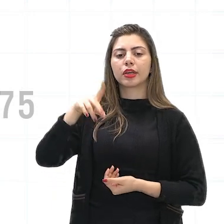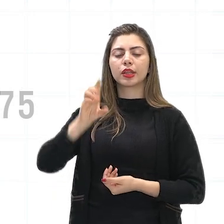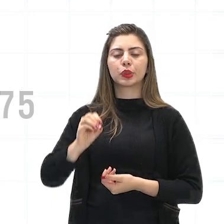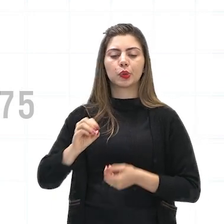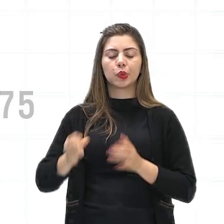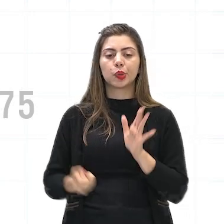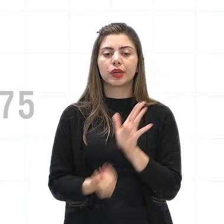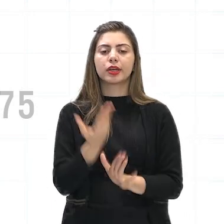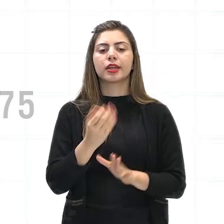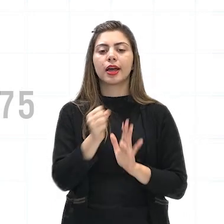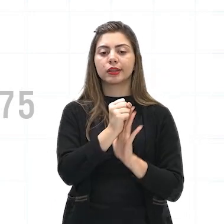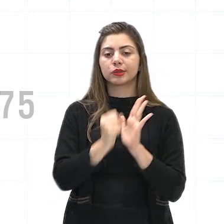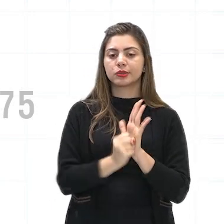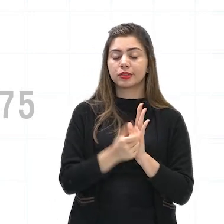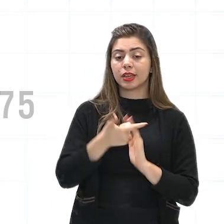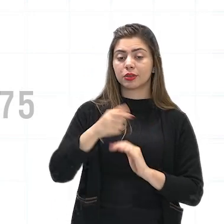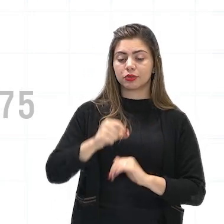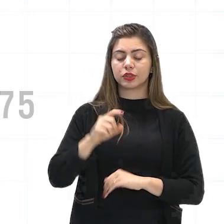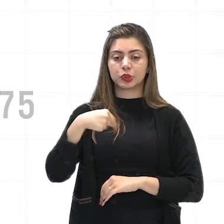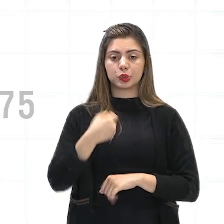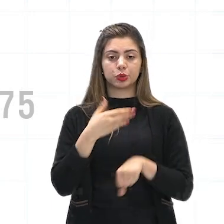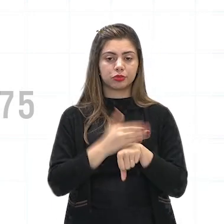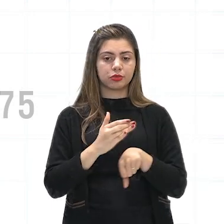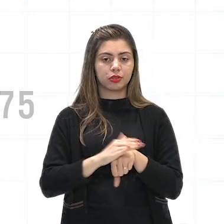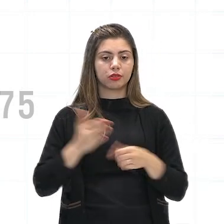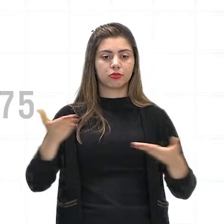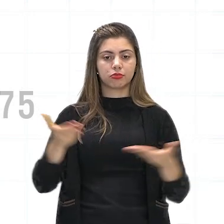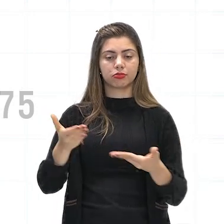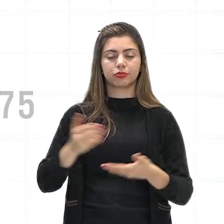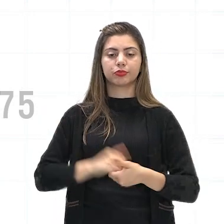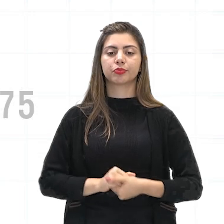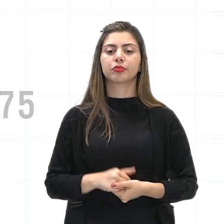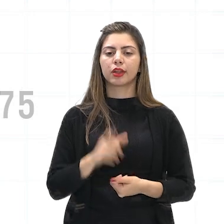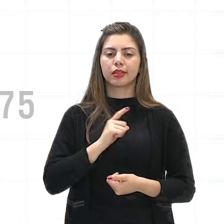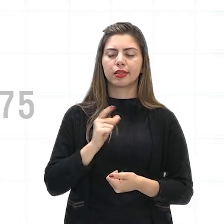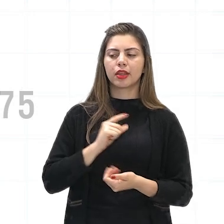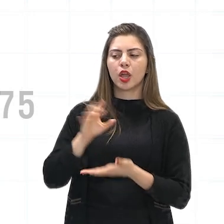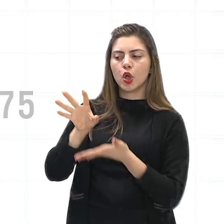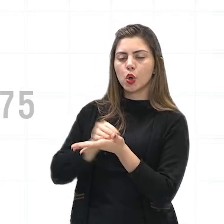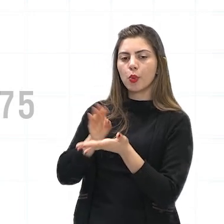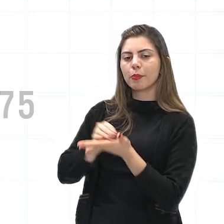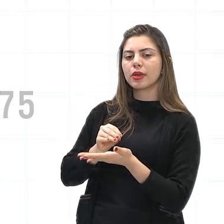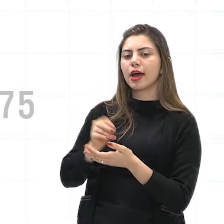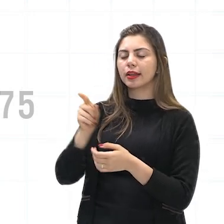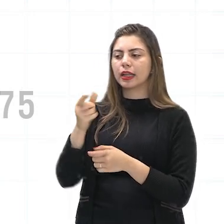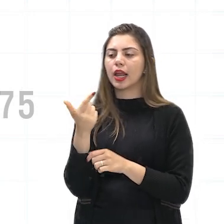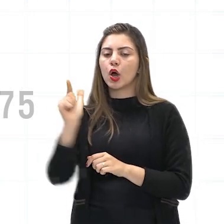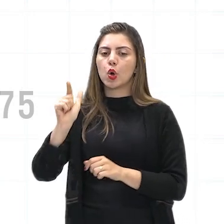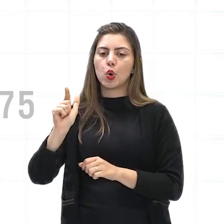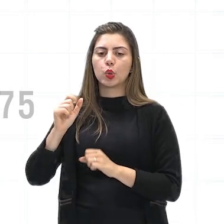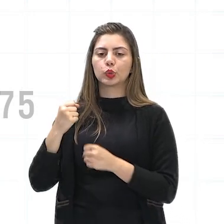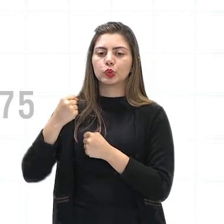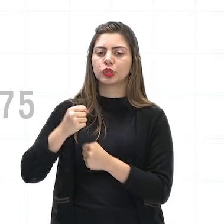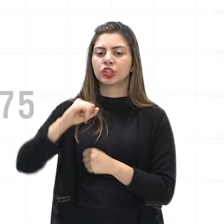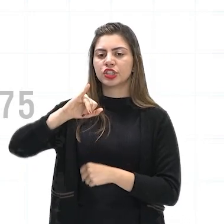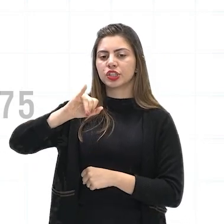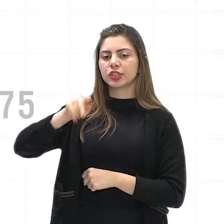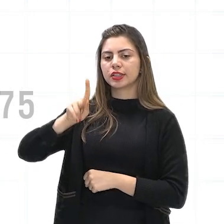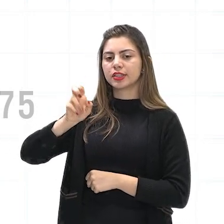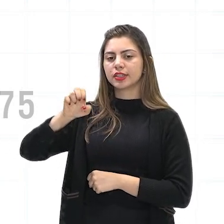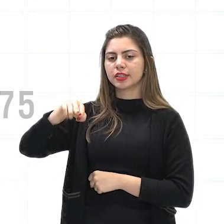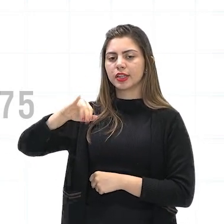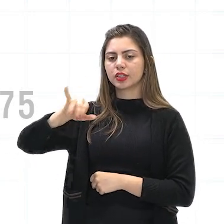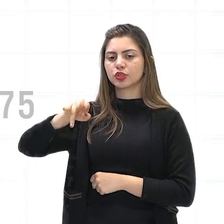a partir do século XX, com base em alguns estilos do Kenjutsu. O conceito do Kendo